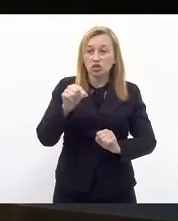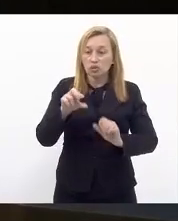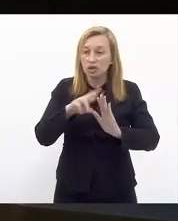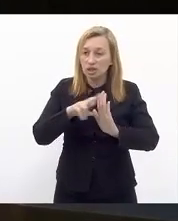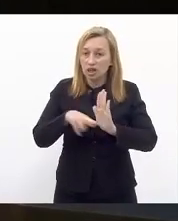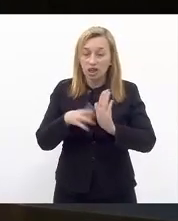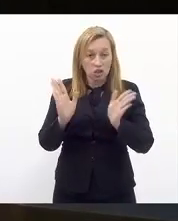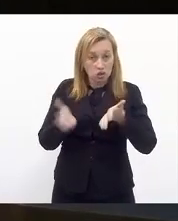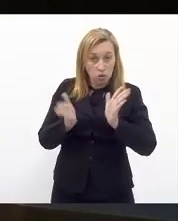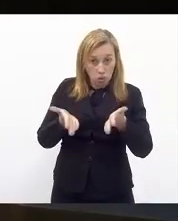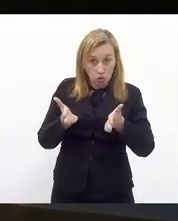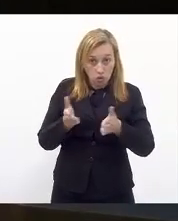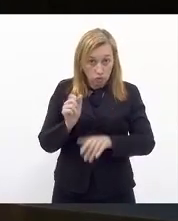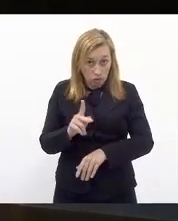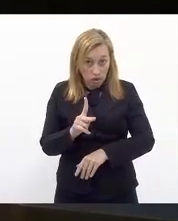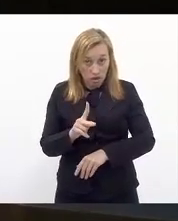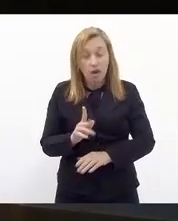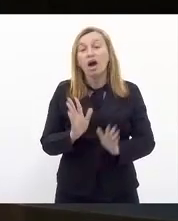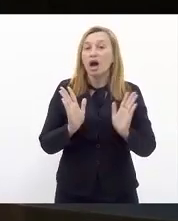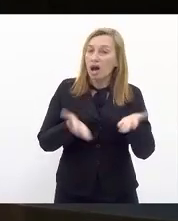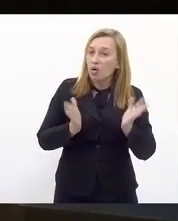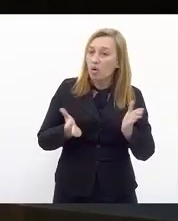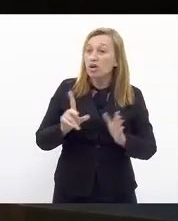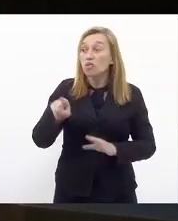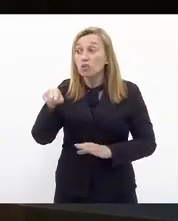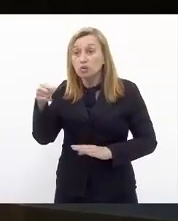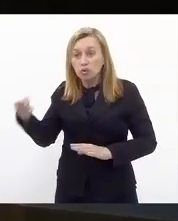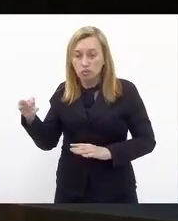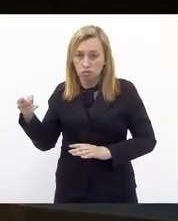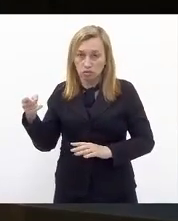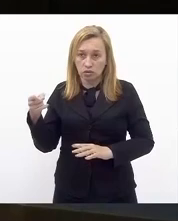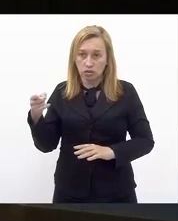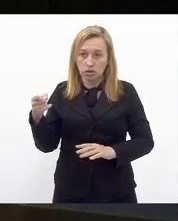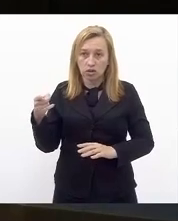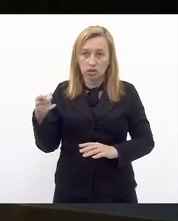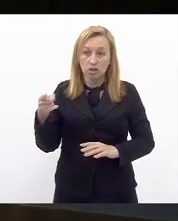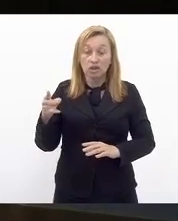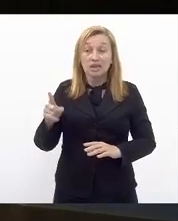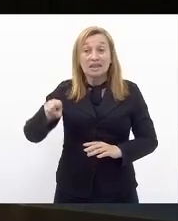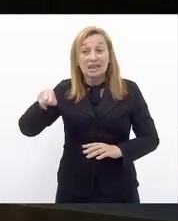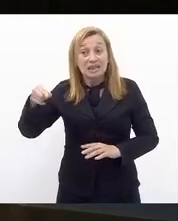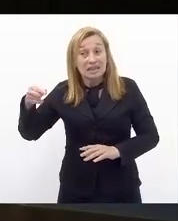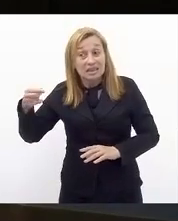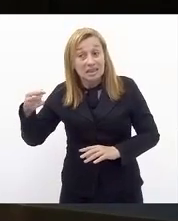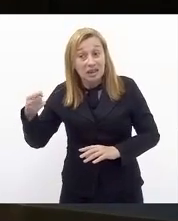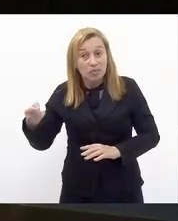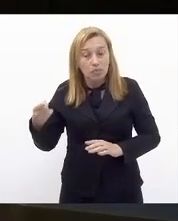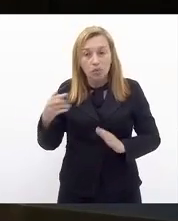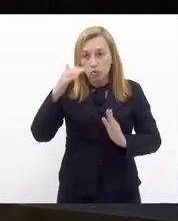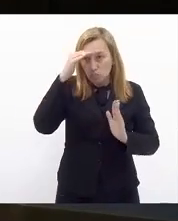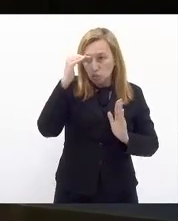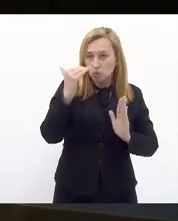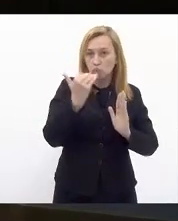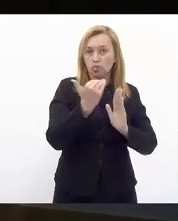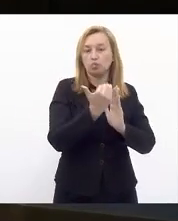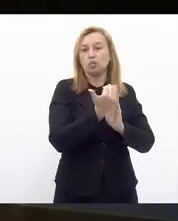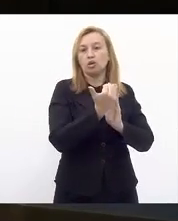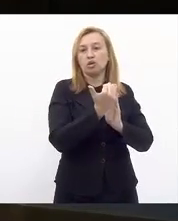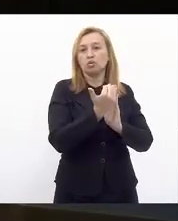que tem hoje tá E agora aqueles que forem depois cumprido